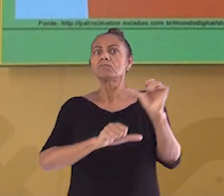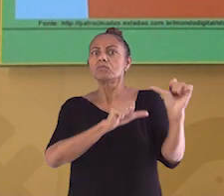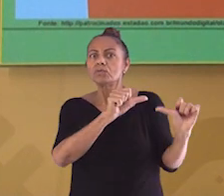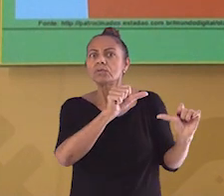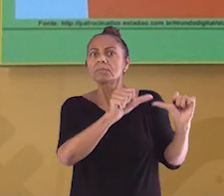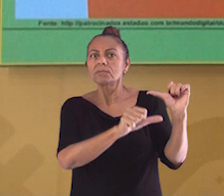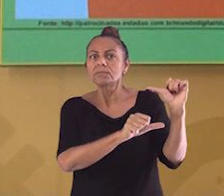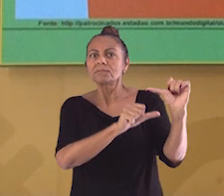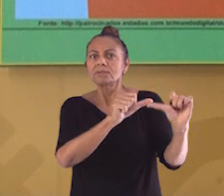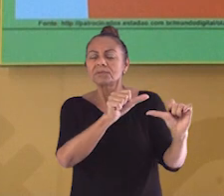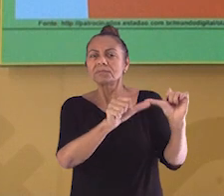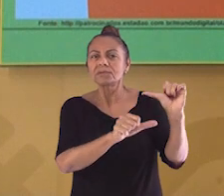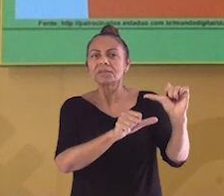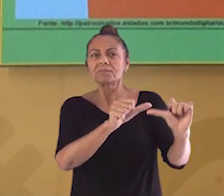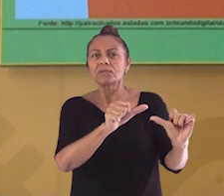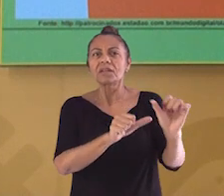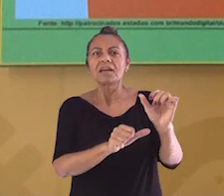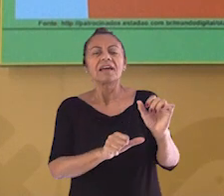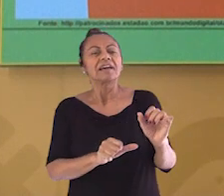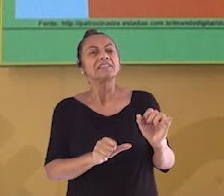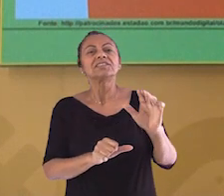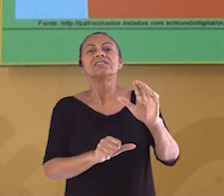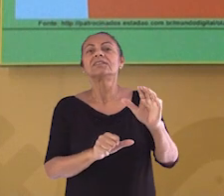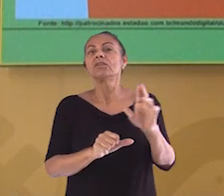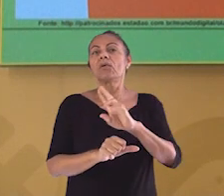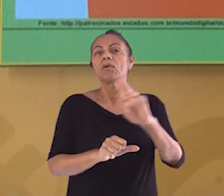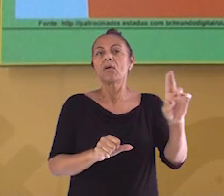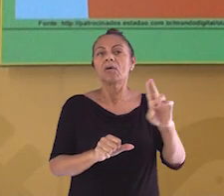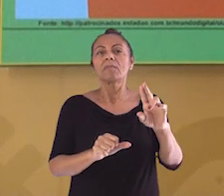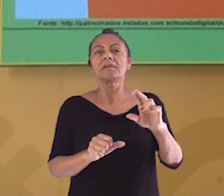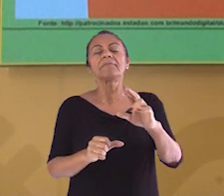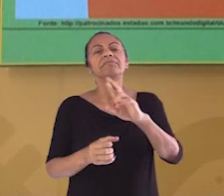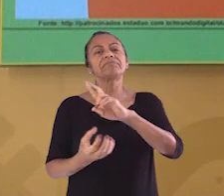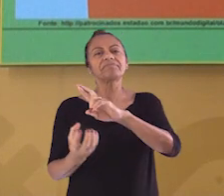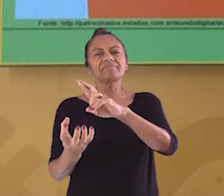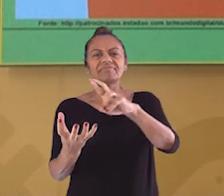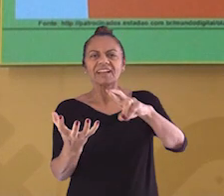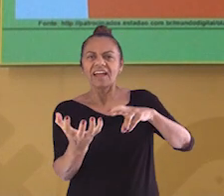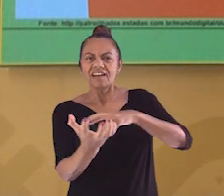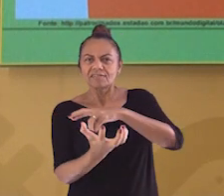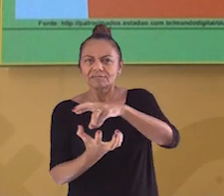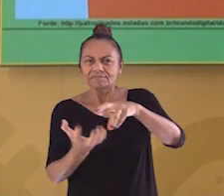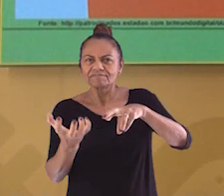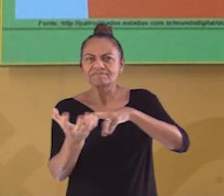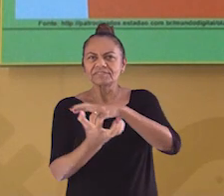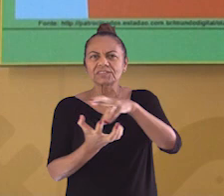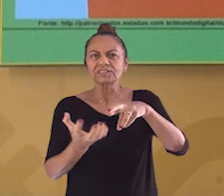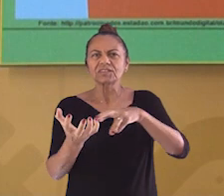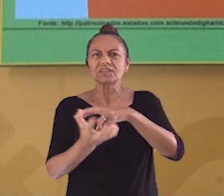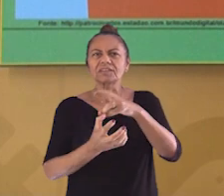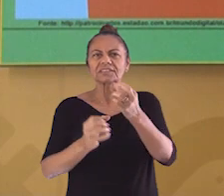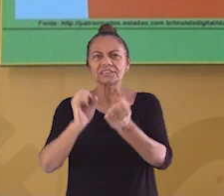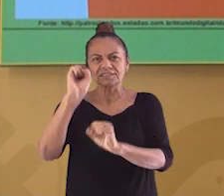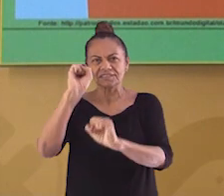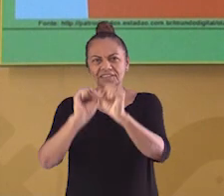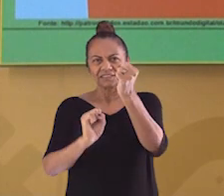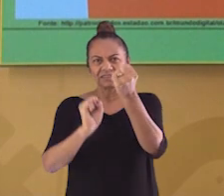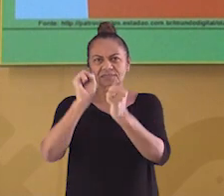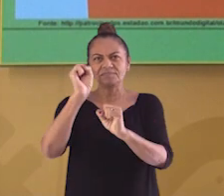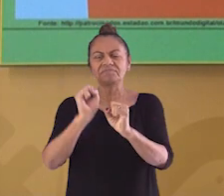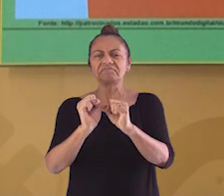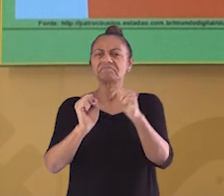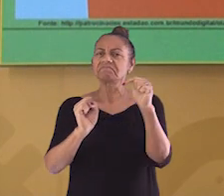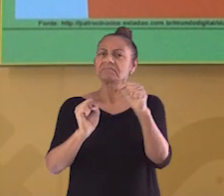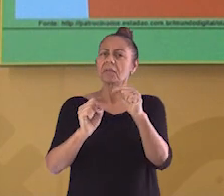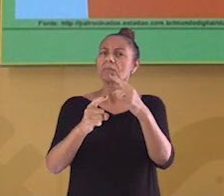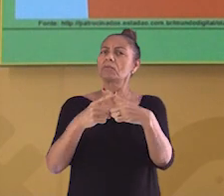revolução. Todas essas revoluções que eu falei foram importantes e são revoluções industriais. Por